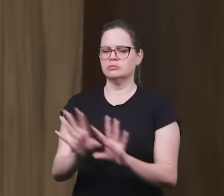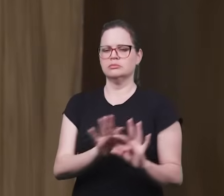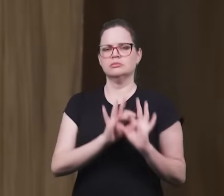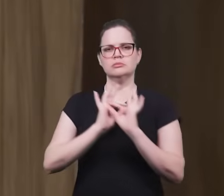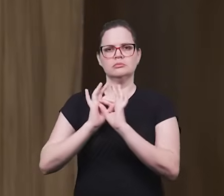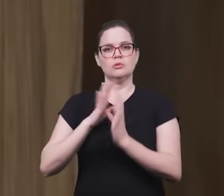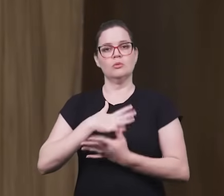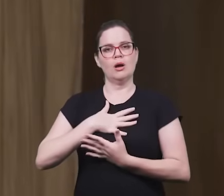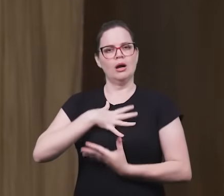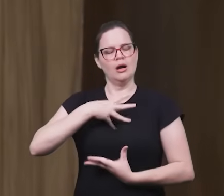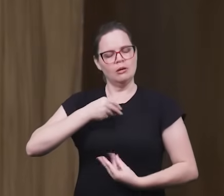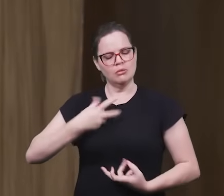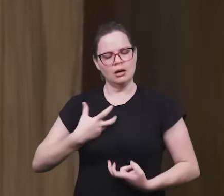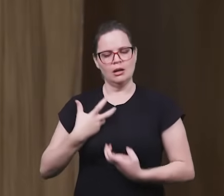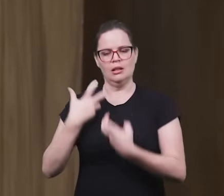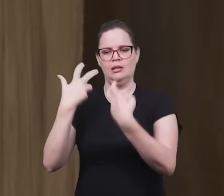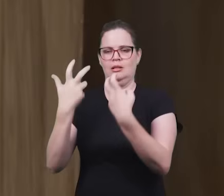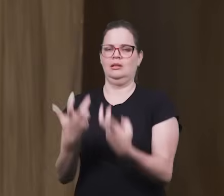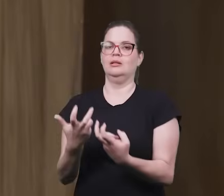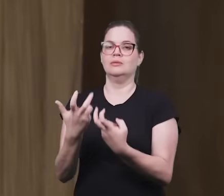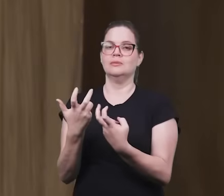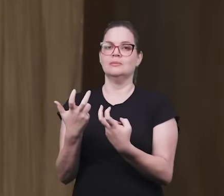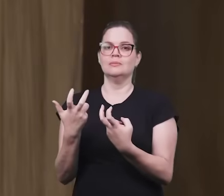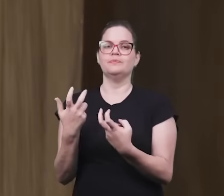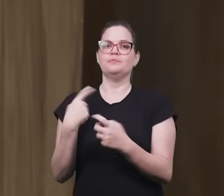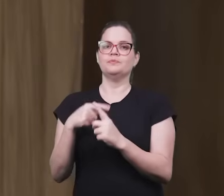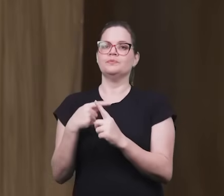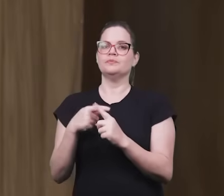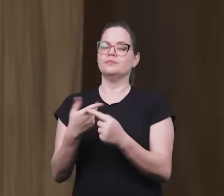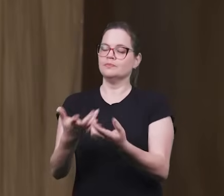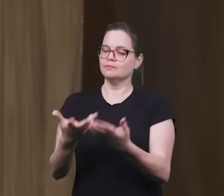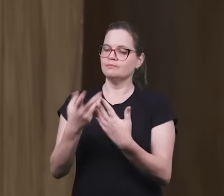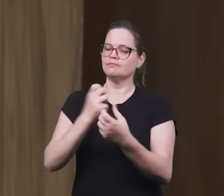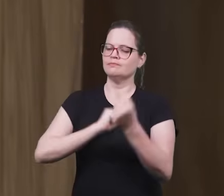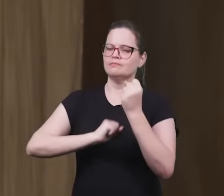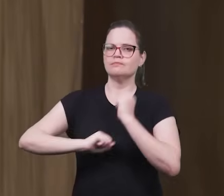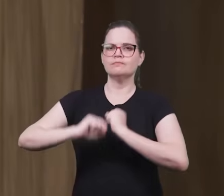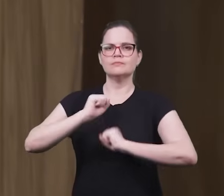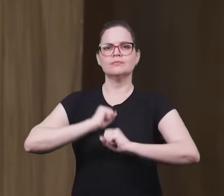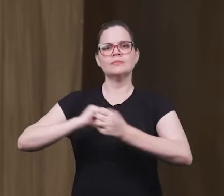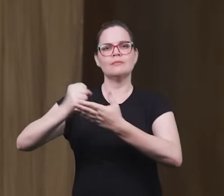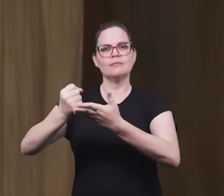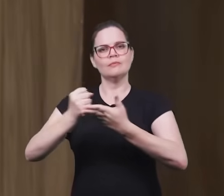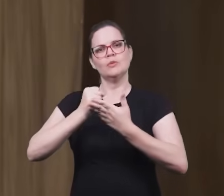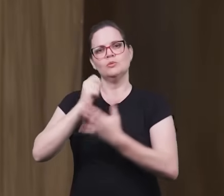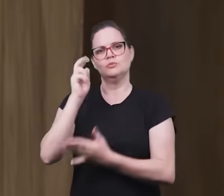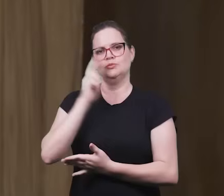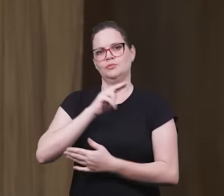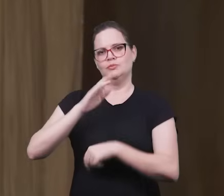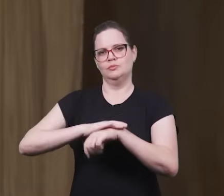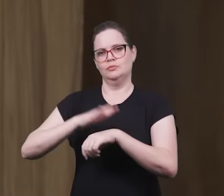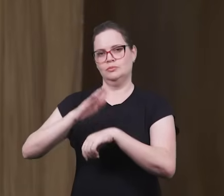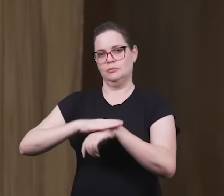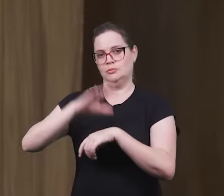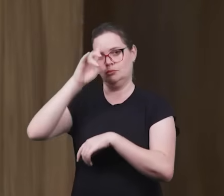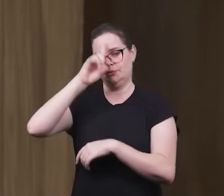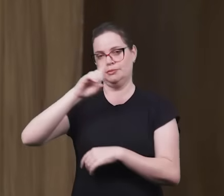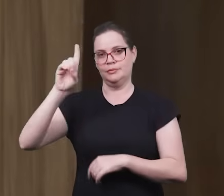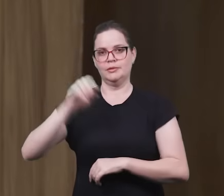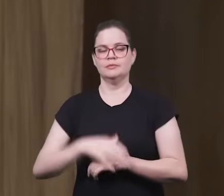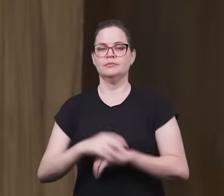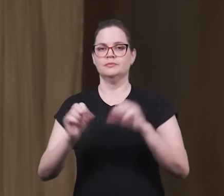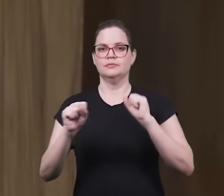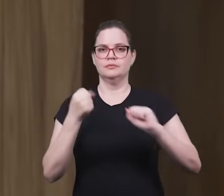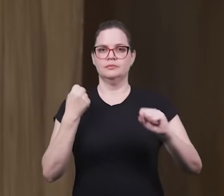o gemido da alma, que anela e anseia o socorro do seu Criador.